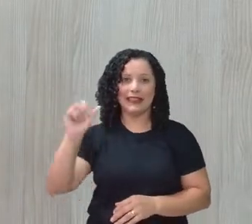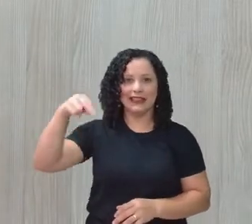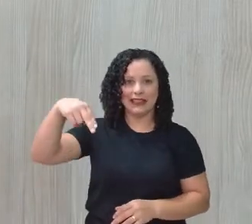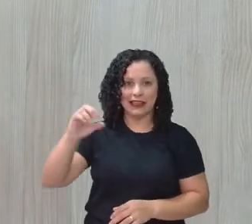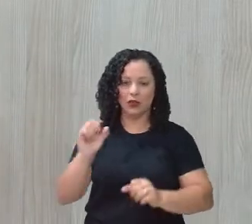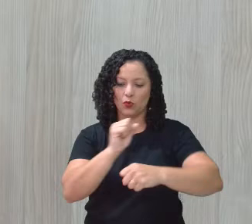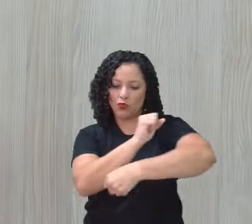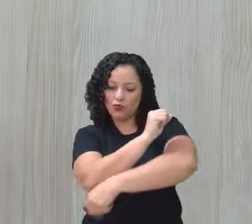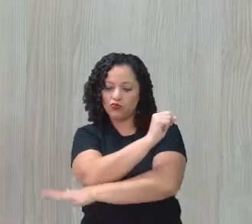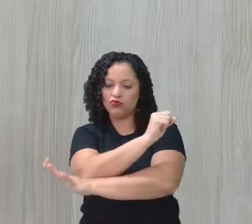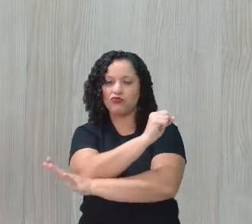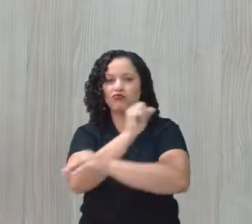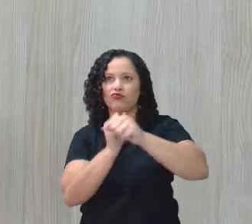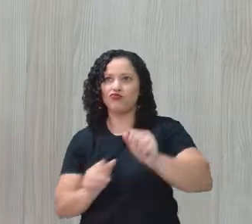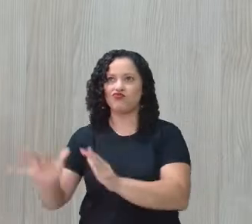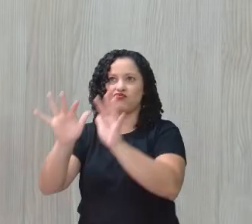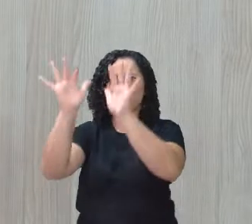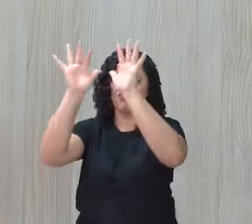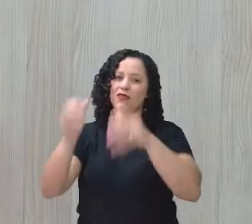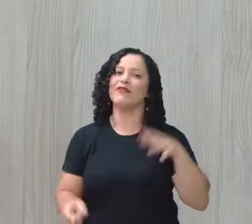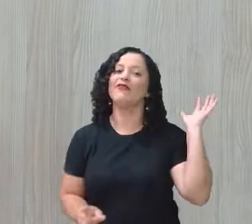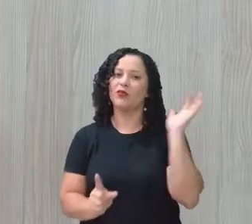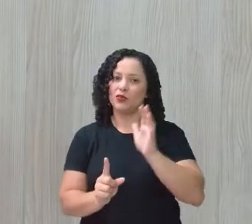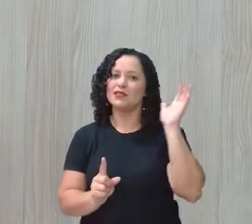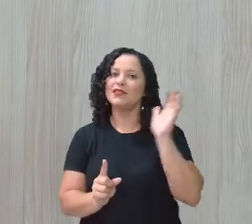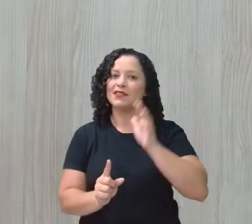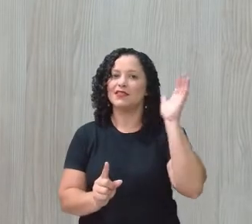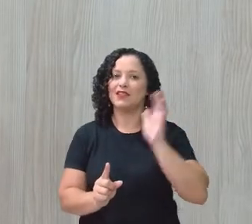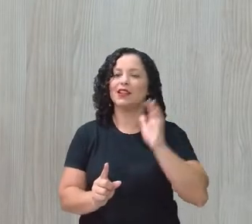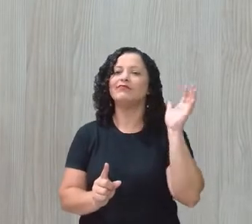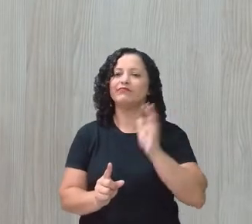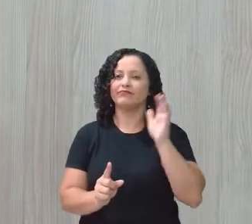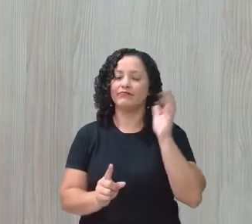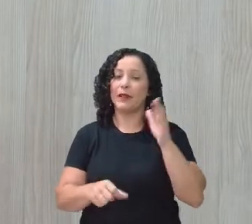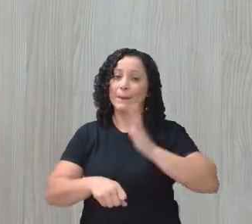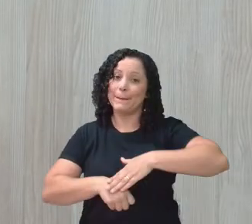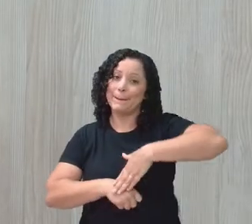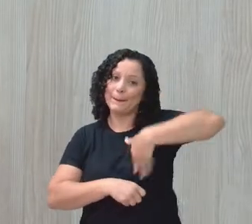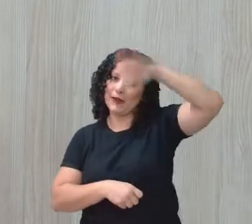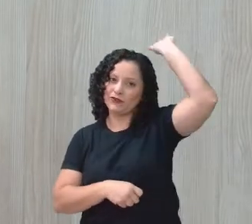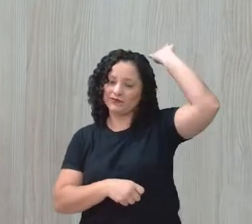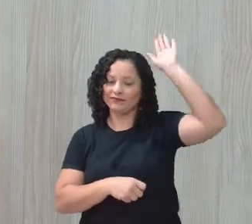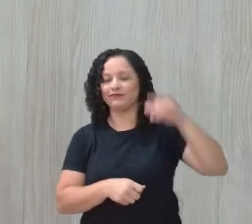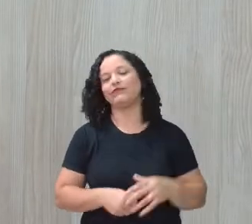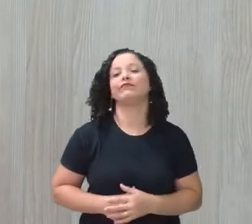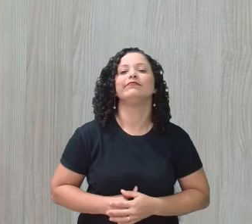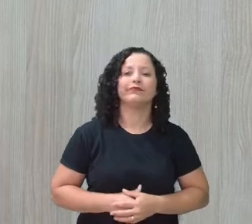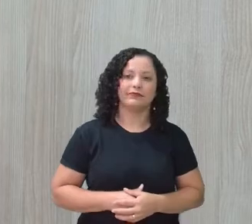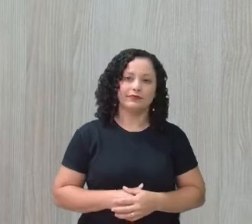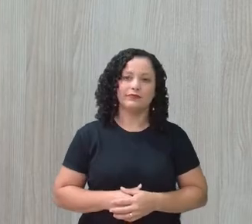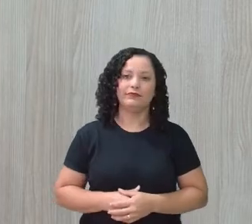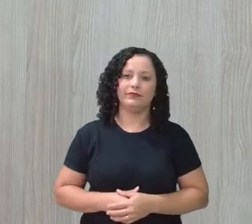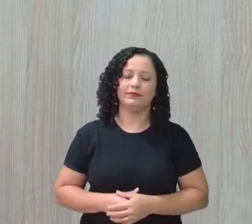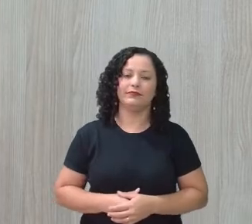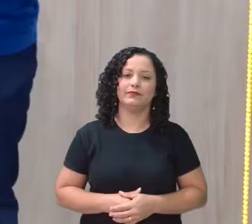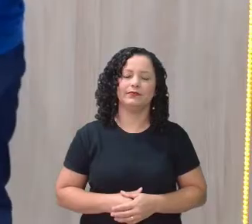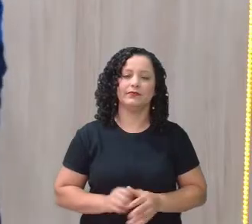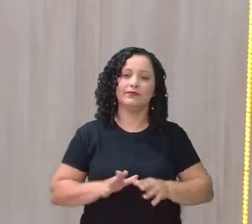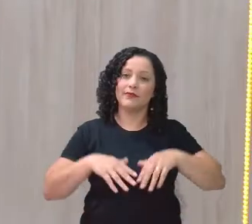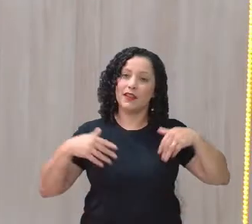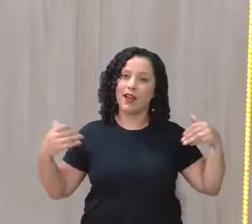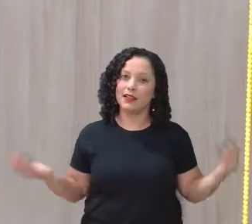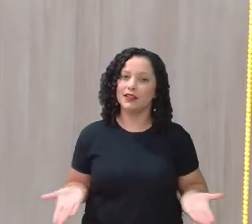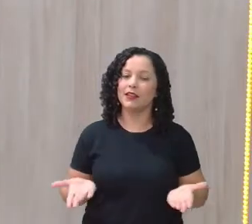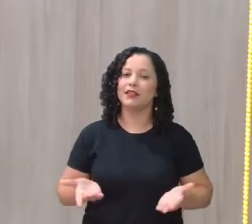ele é maior, digamos assim, do que o do dióxido de carbono. Boto fé. E aí,